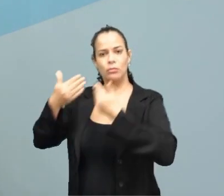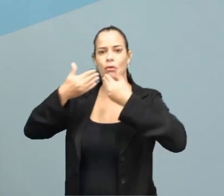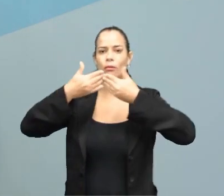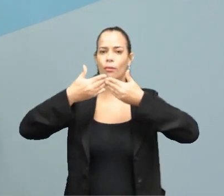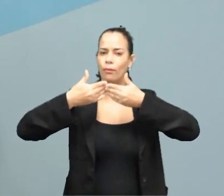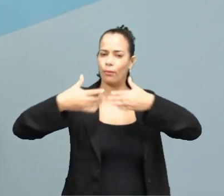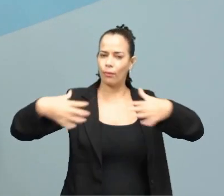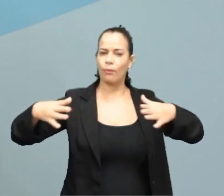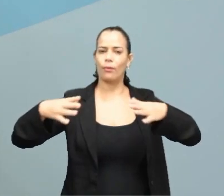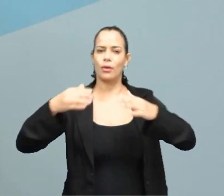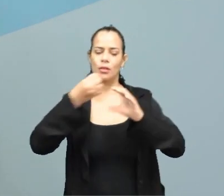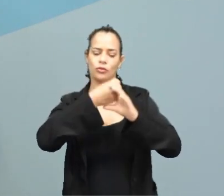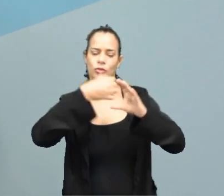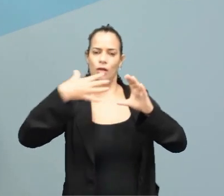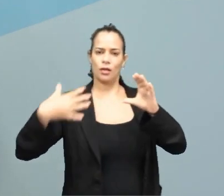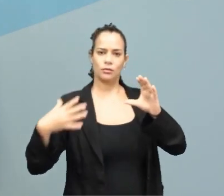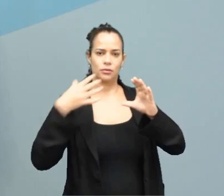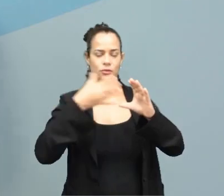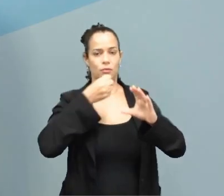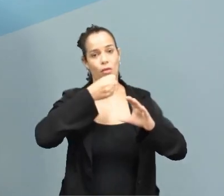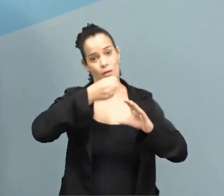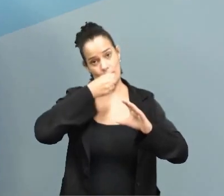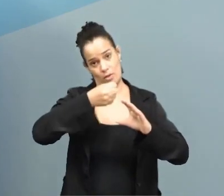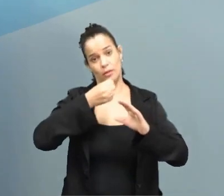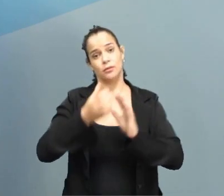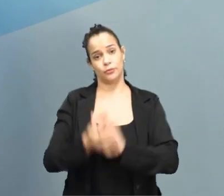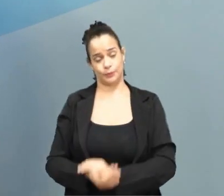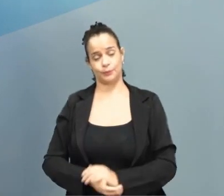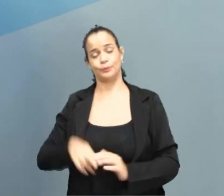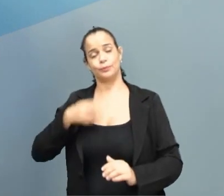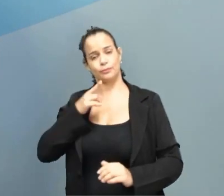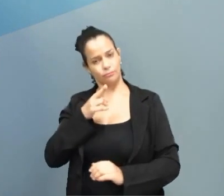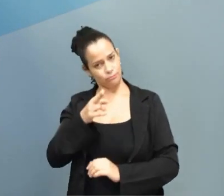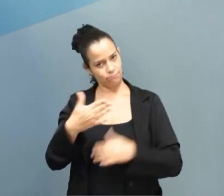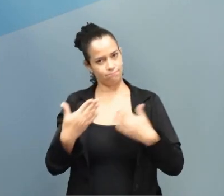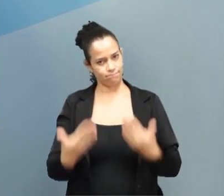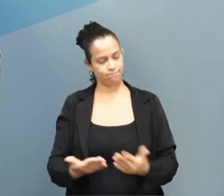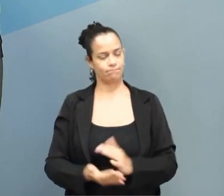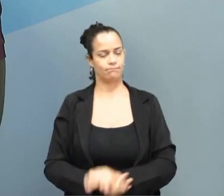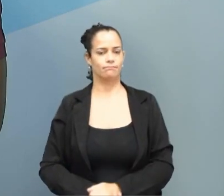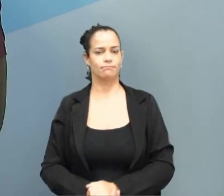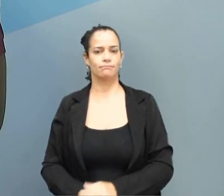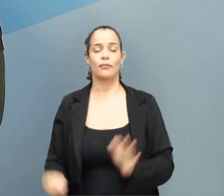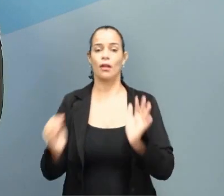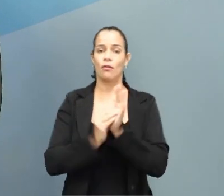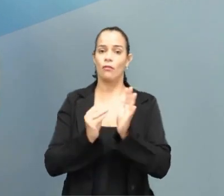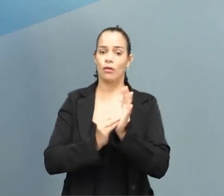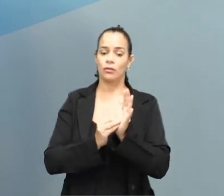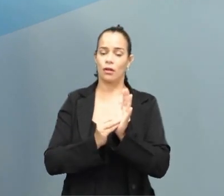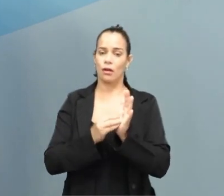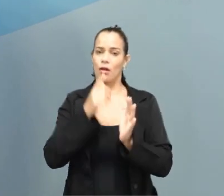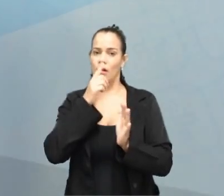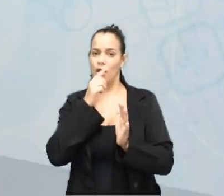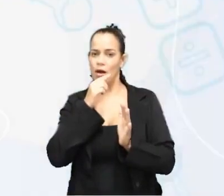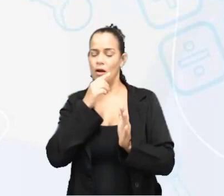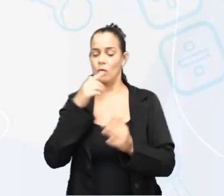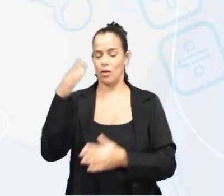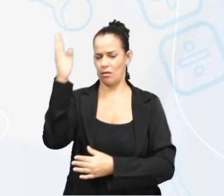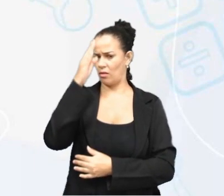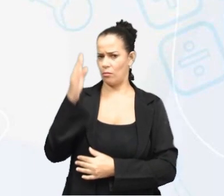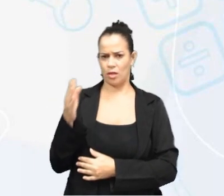abrange as características de uma reportagem. Continuando. Faltar água no Brasil é